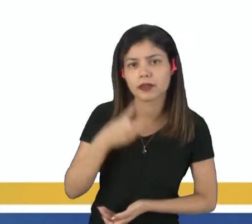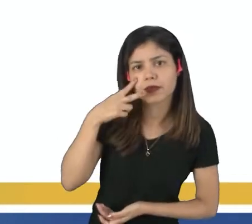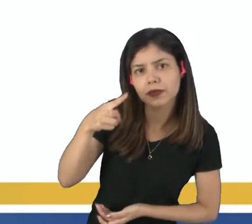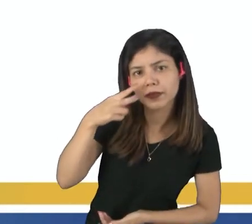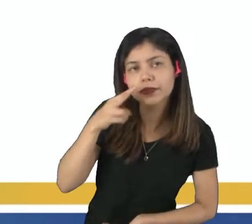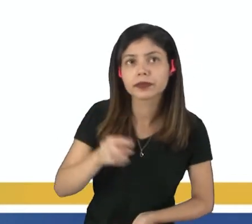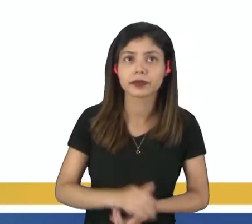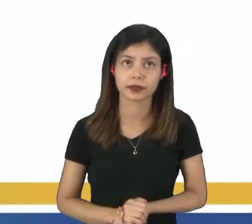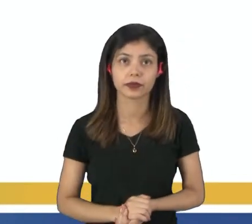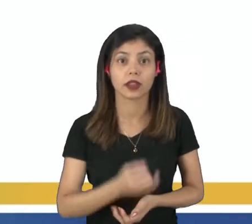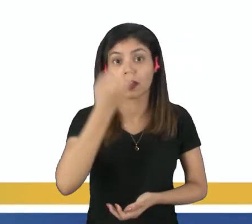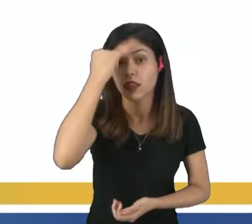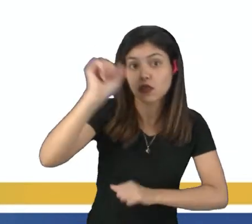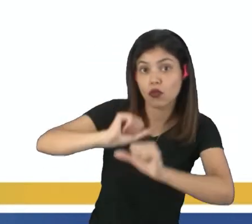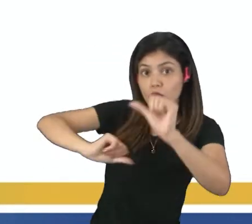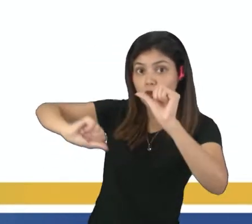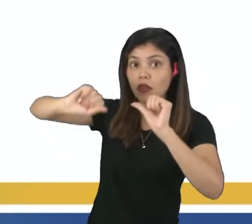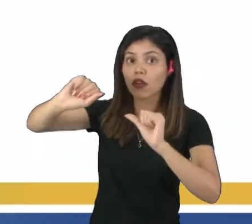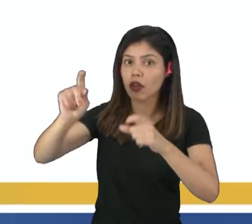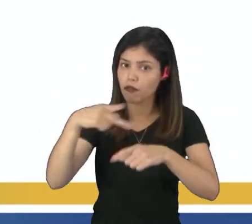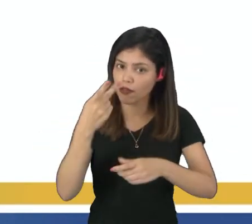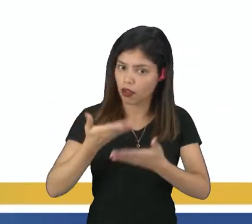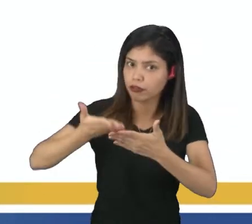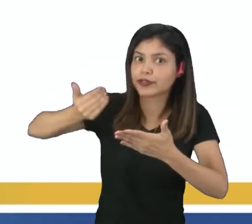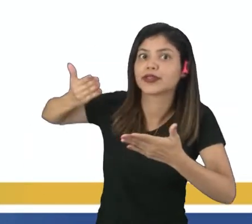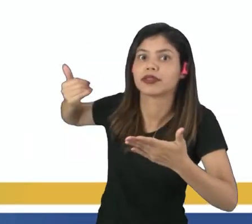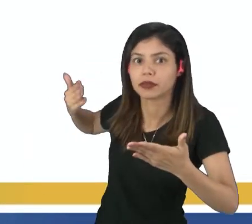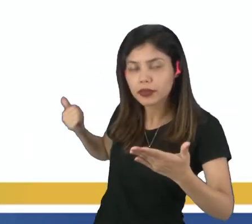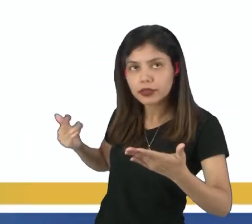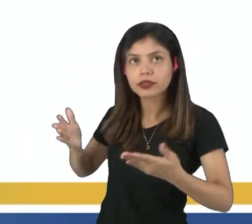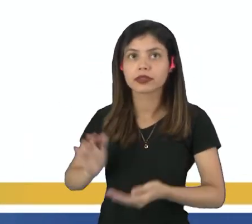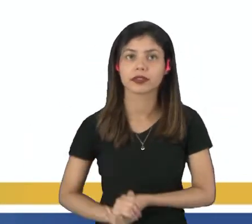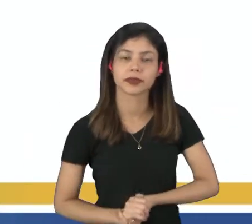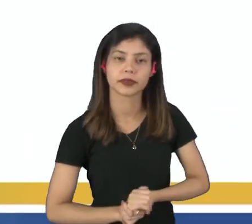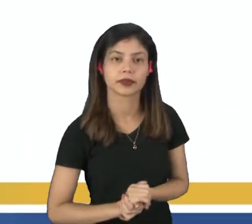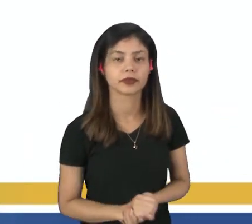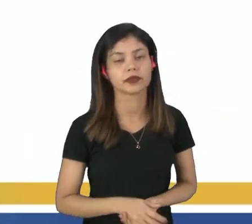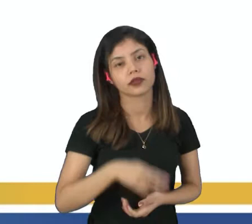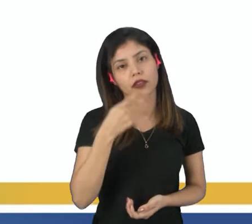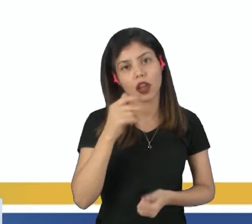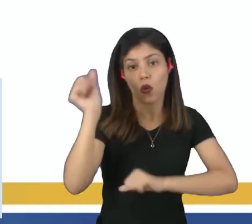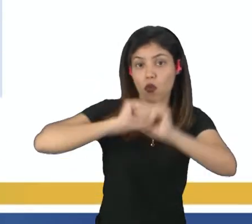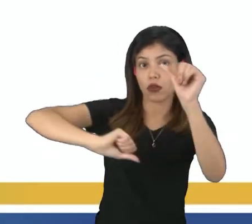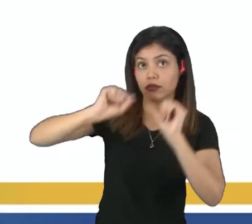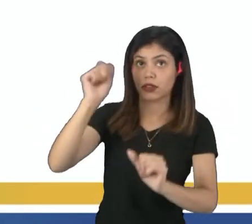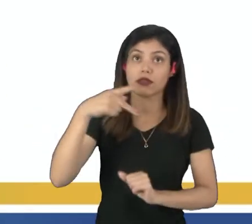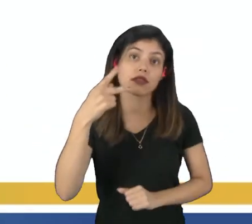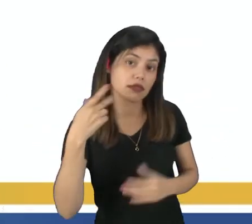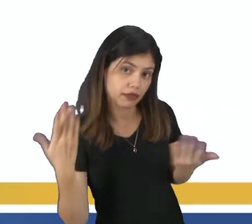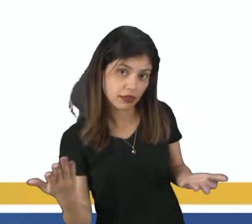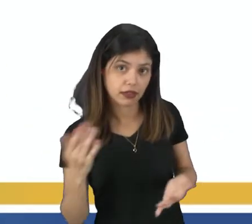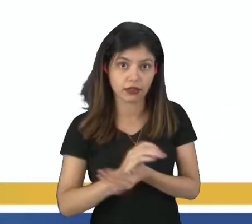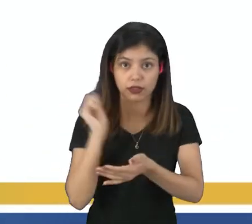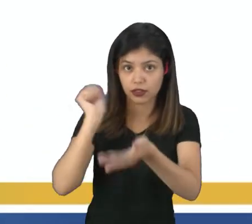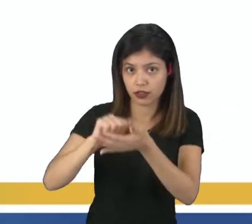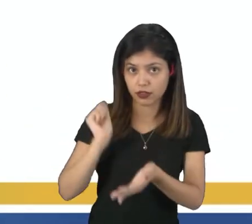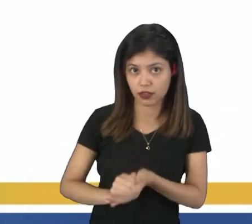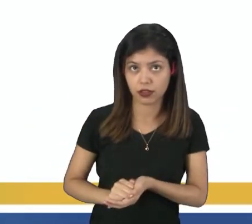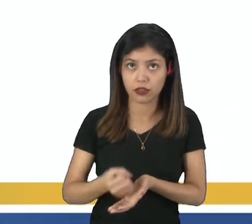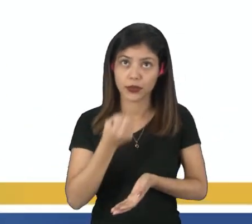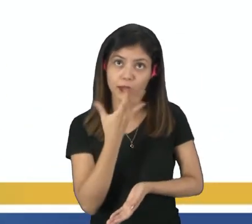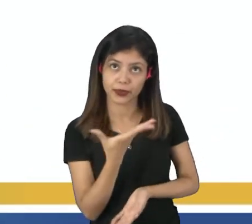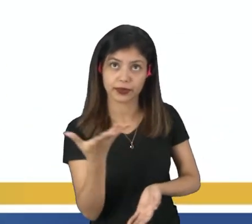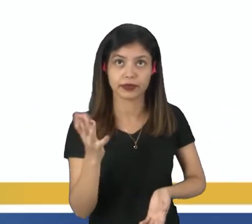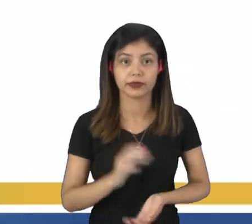que ele traz uma ideia de oposição ao que foi dito anteriormente. Ou seja, ele é o contrário, né, de